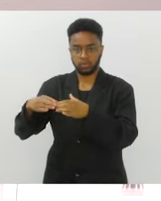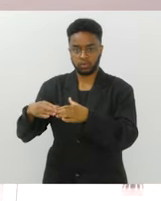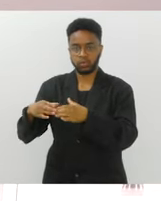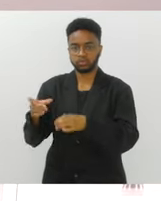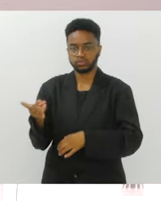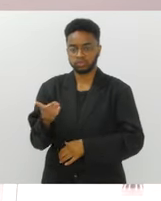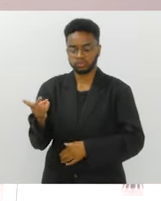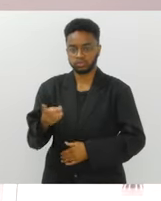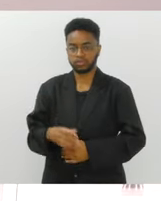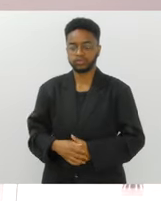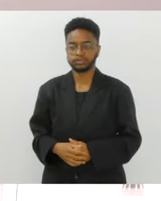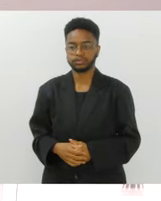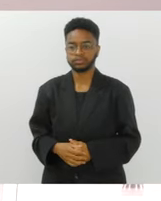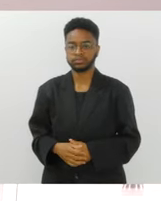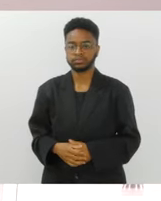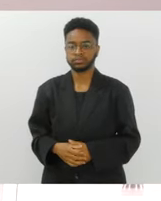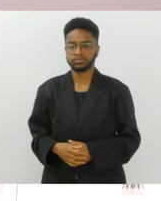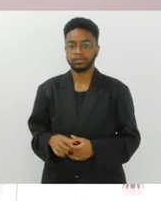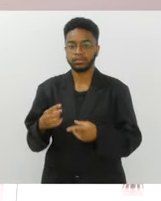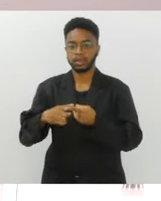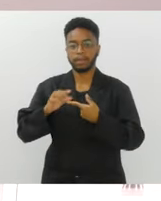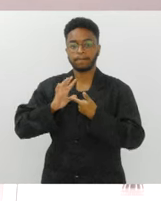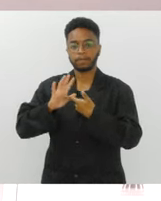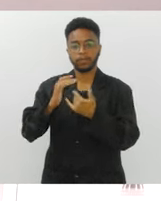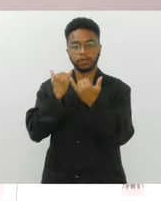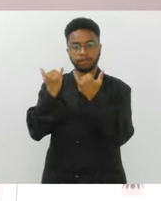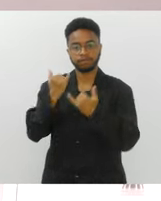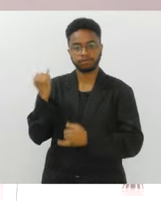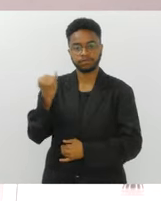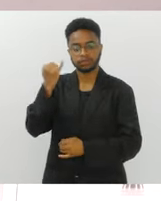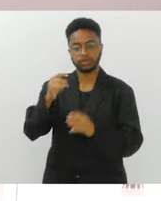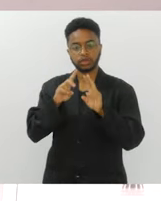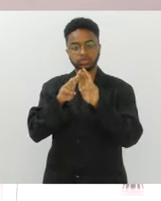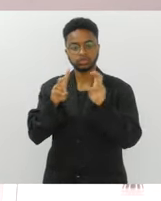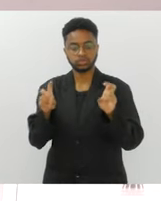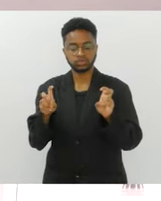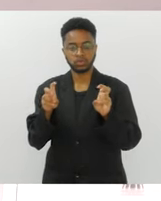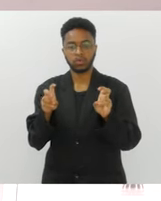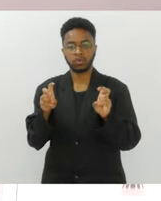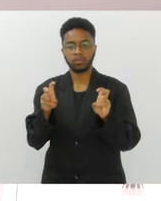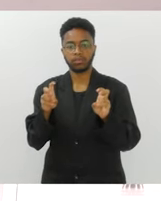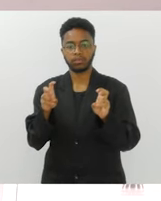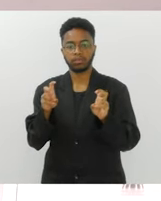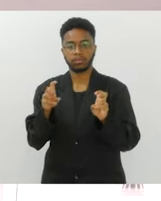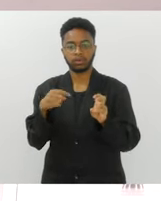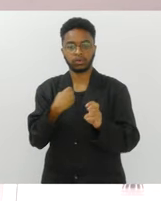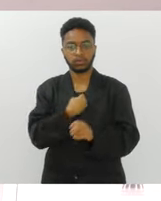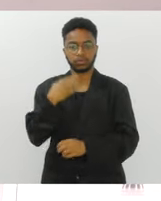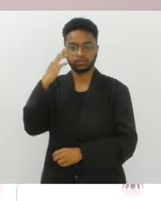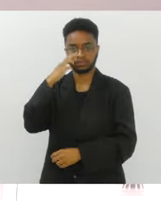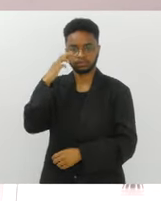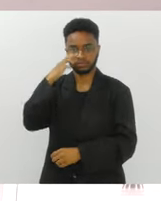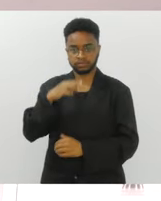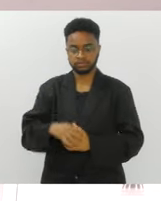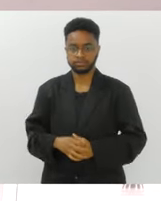de Transporte, que traz dados importantes relativos à nossa fiscalização.